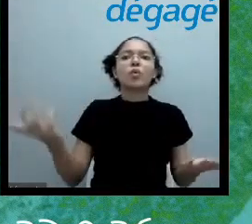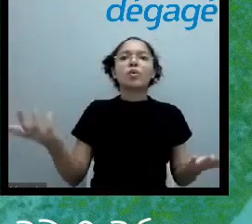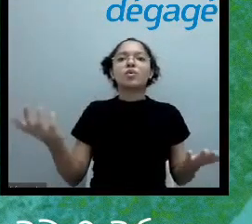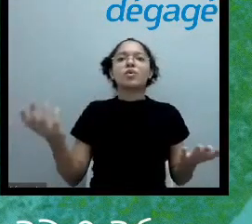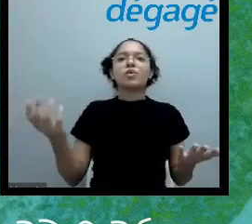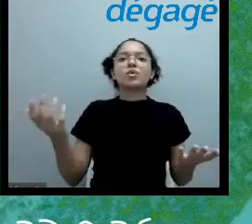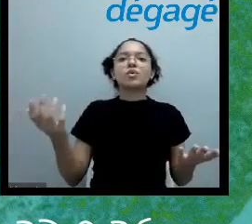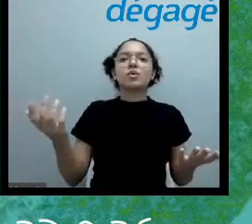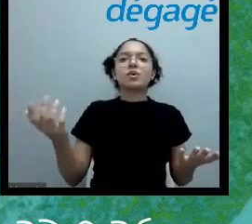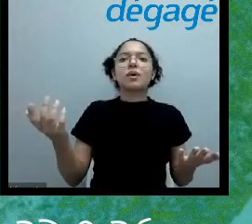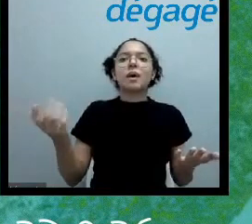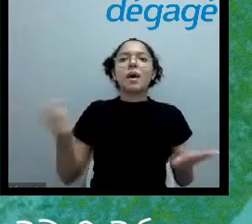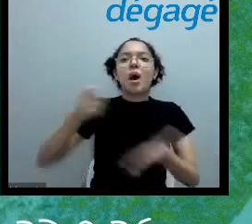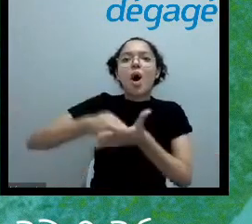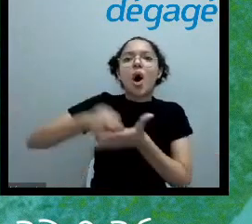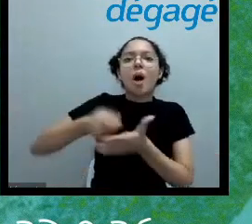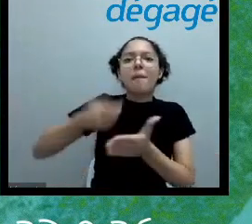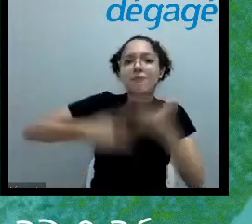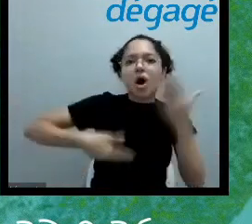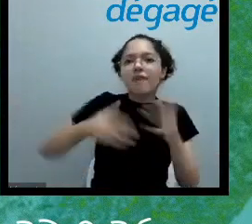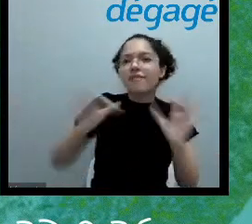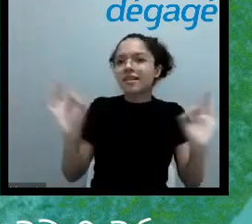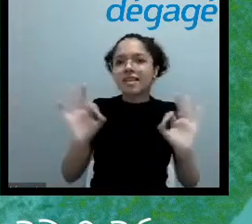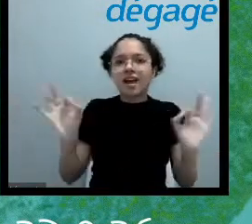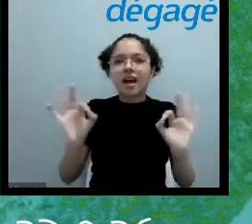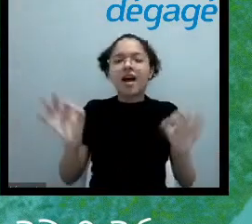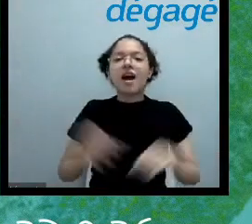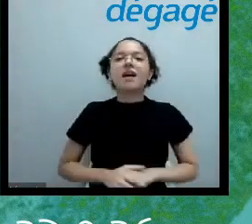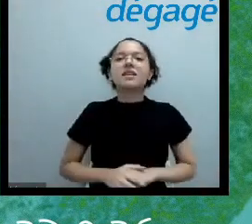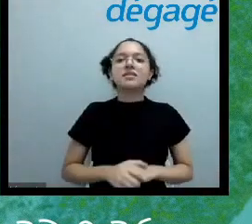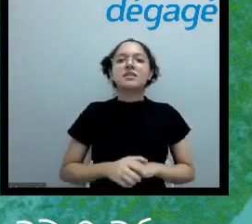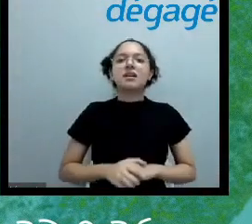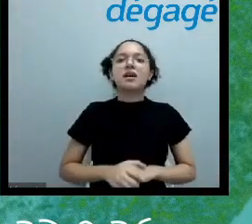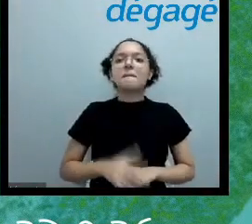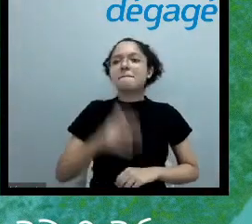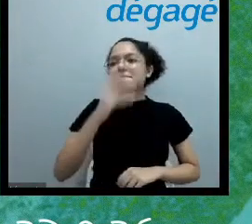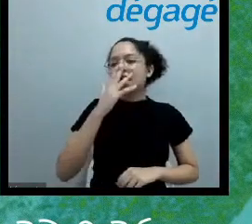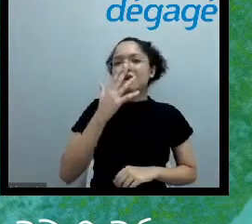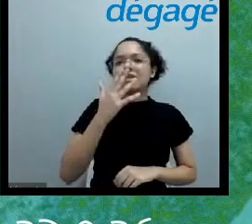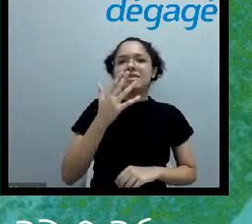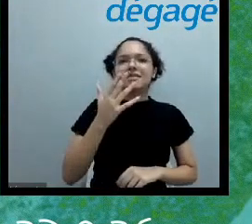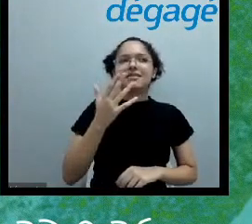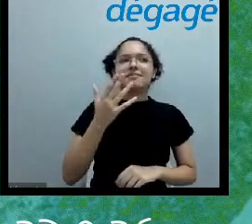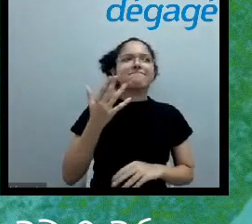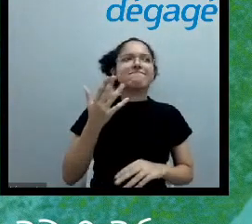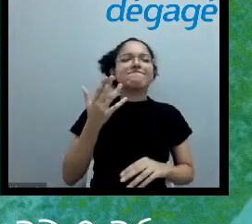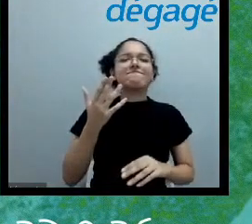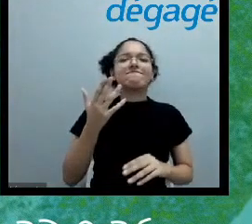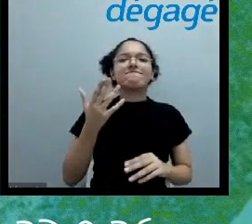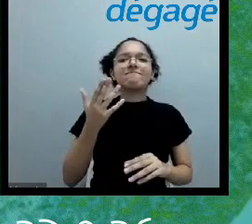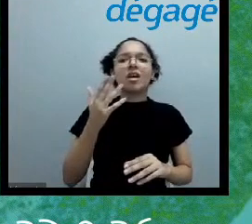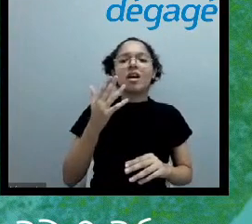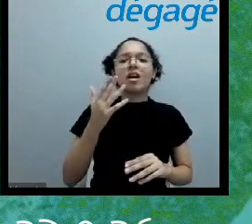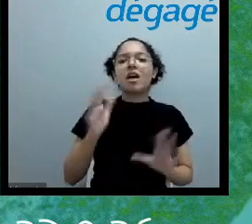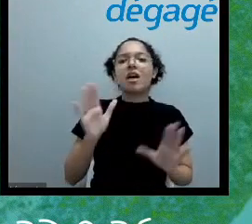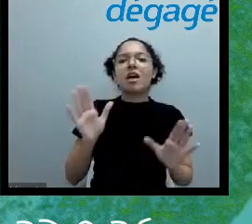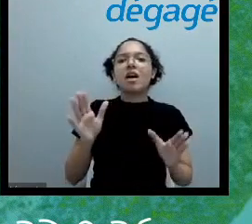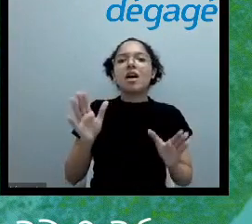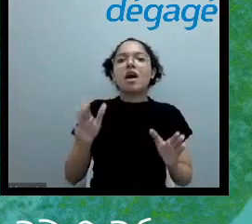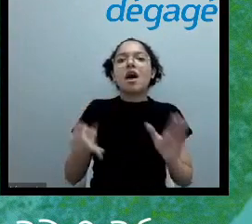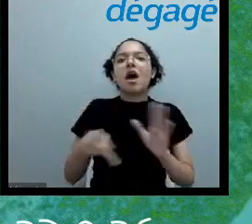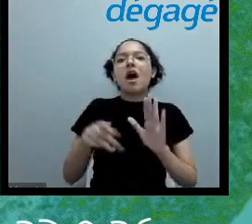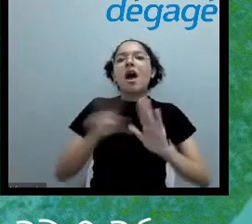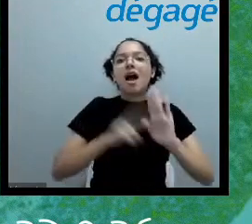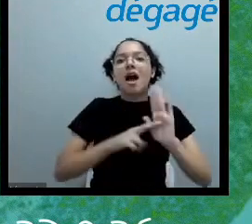cobra avaliação escrita, ninguém entende nada que a gente faz. Nossos conteúdos por si só já estão quebrando essa estrutura encaixotada e dogmática